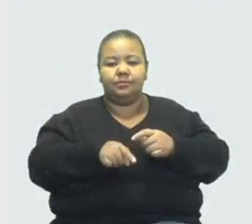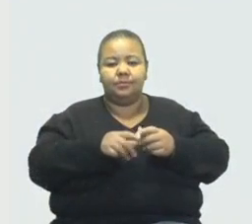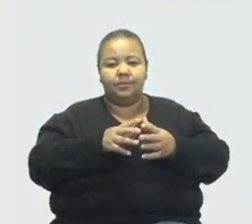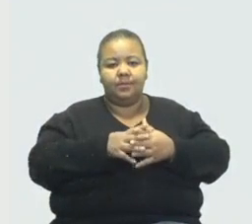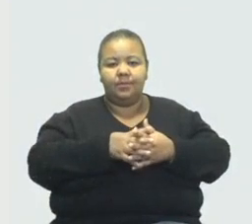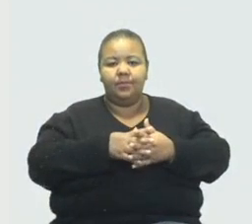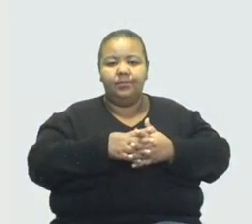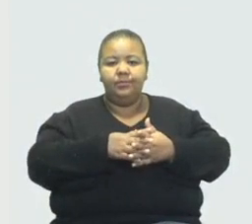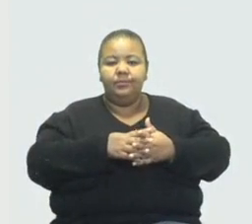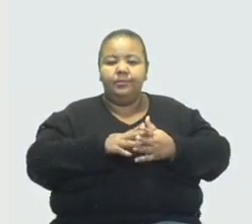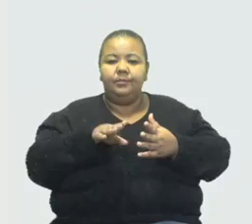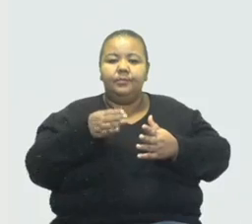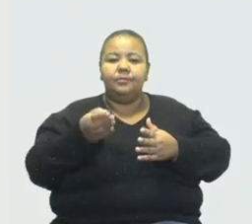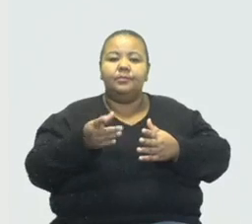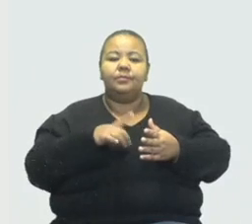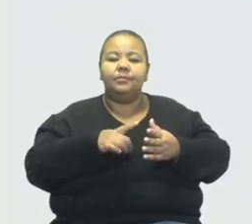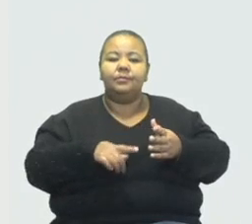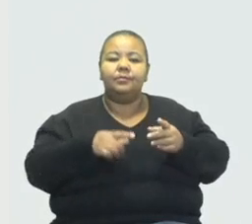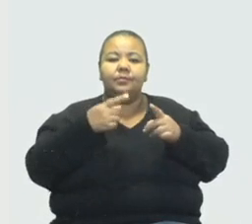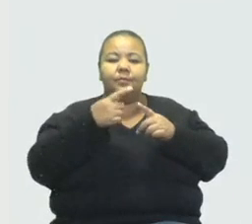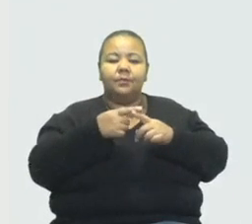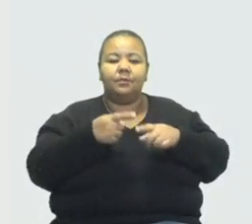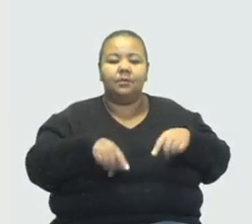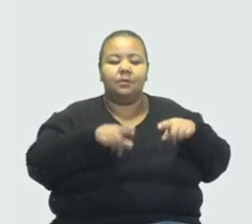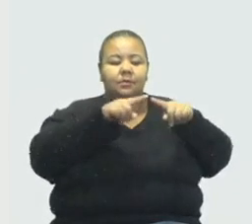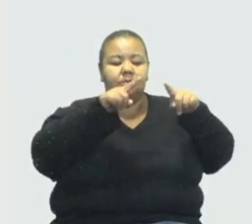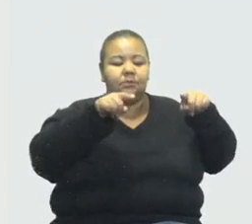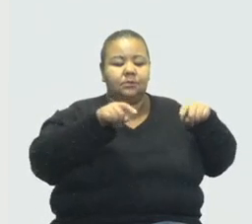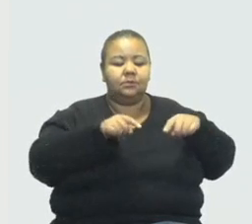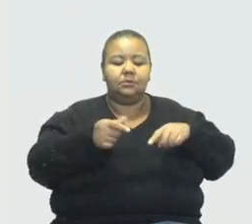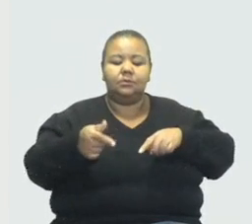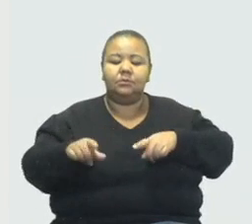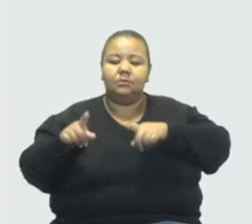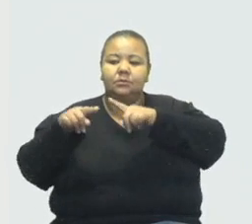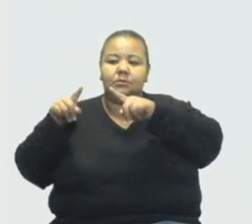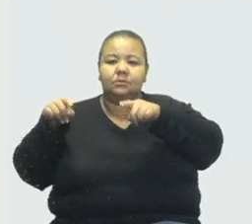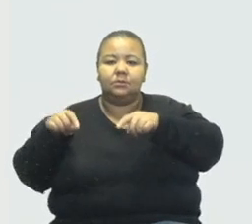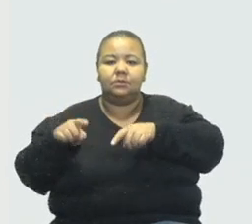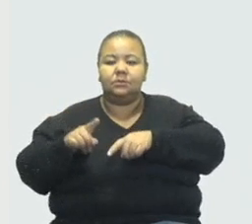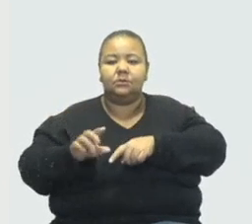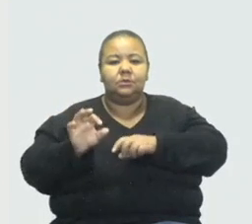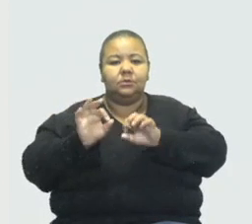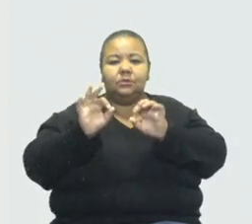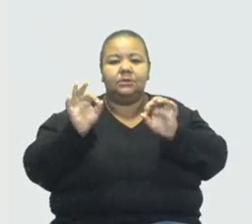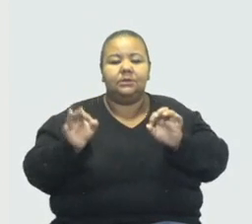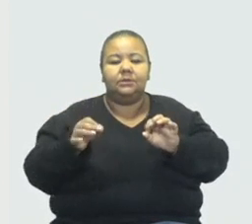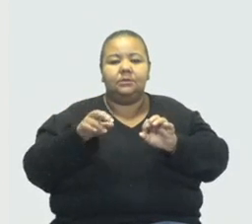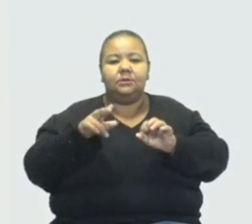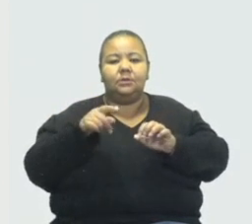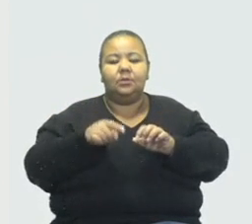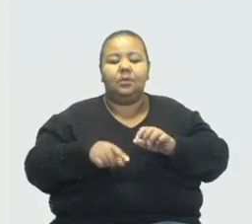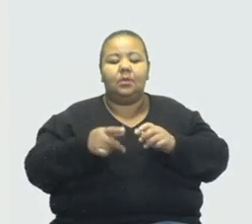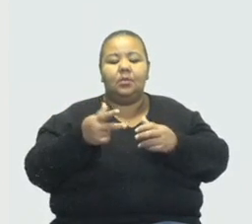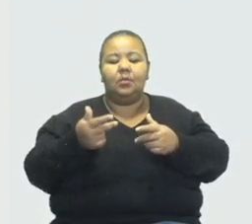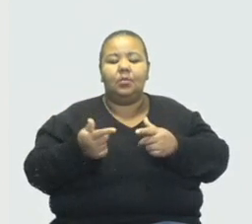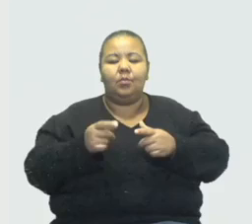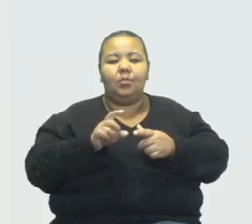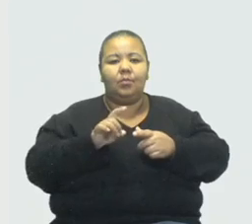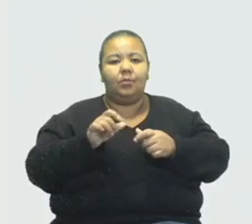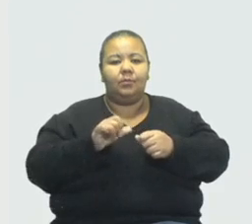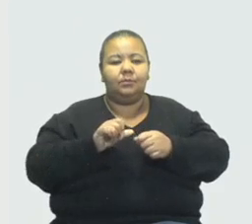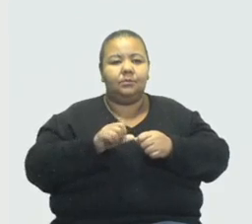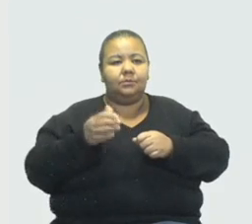matrizes. Quando nós temos uma multiplicação de matrizes, ela não vai ser tão simples quando é multiplicar elemento por